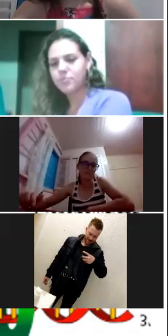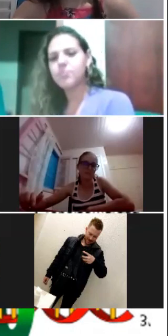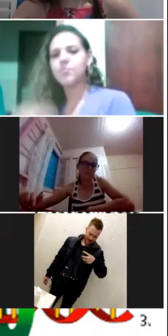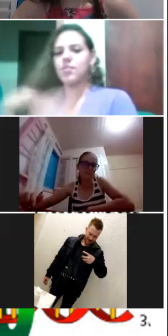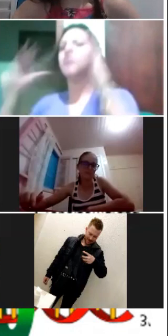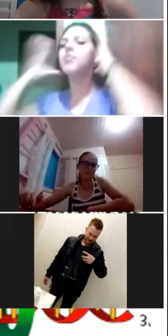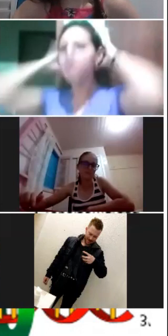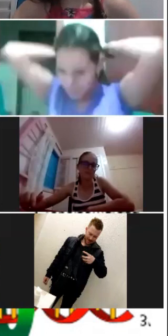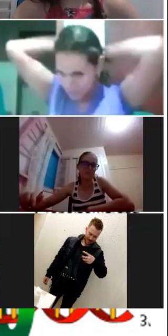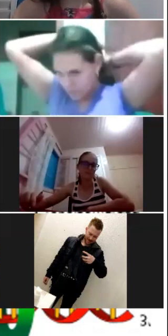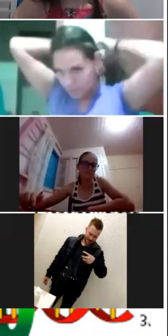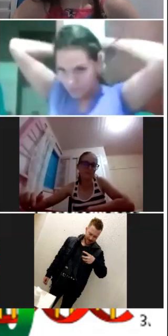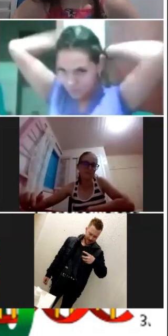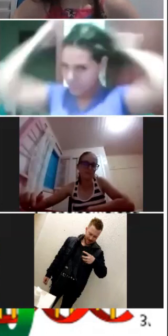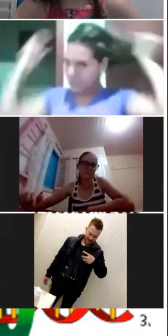Seguindo.